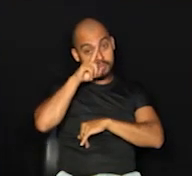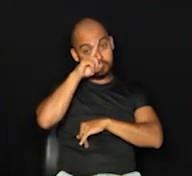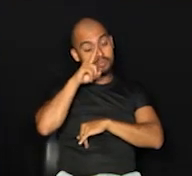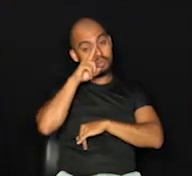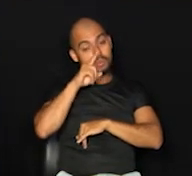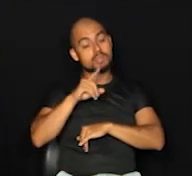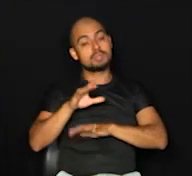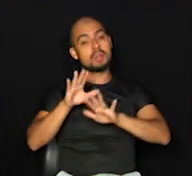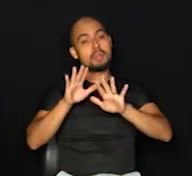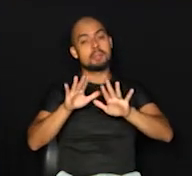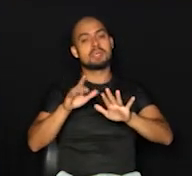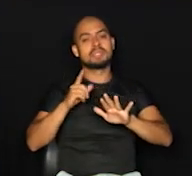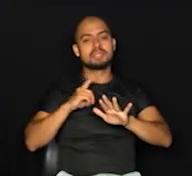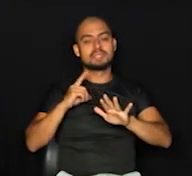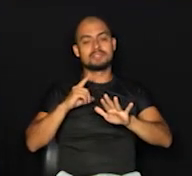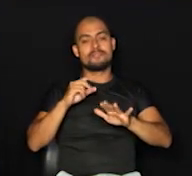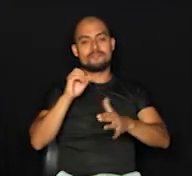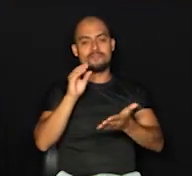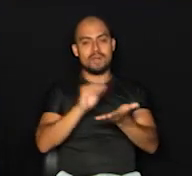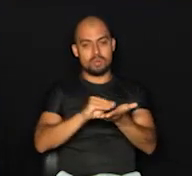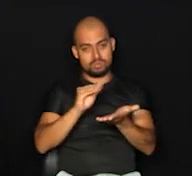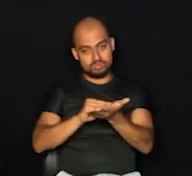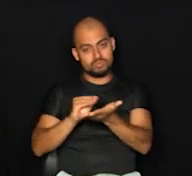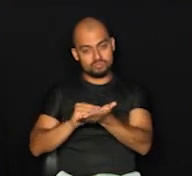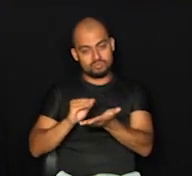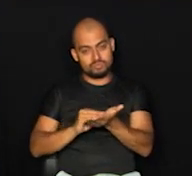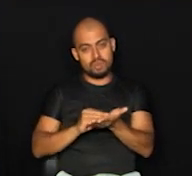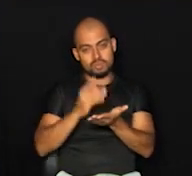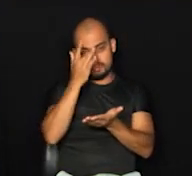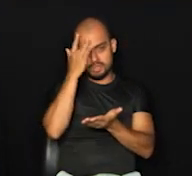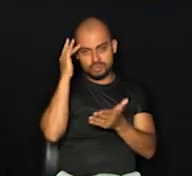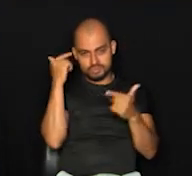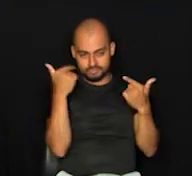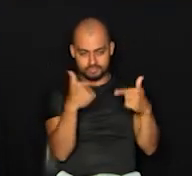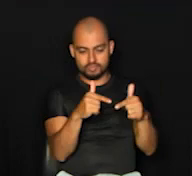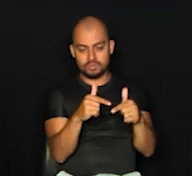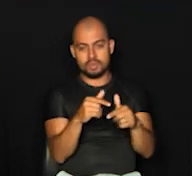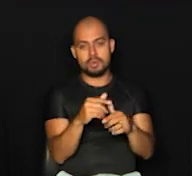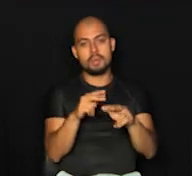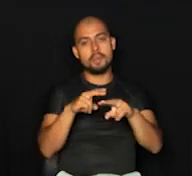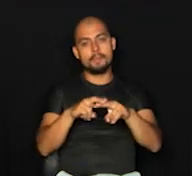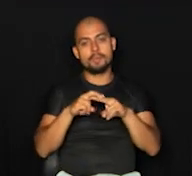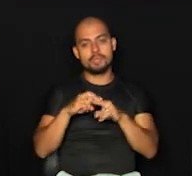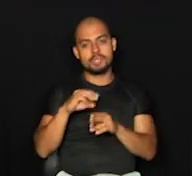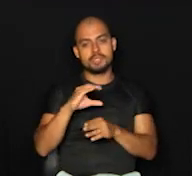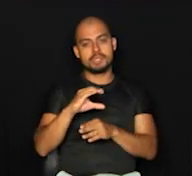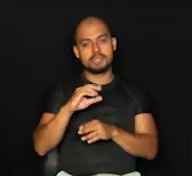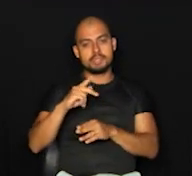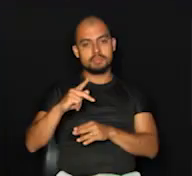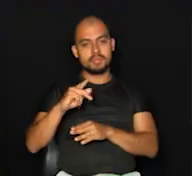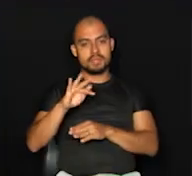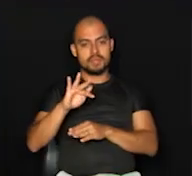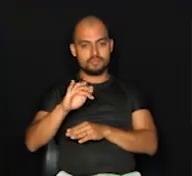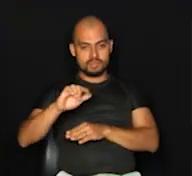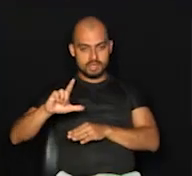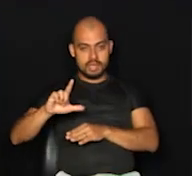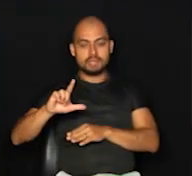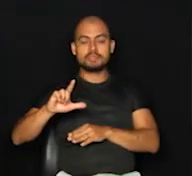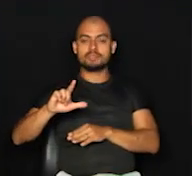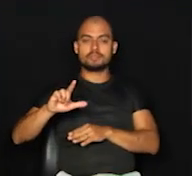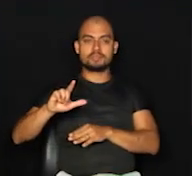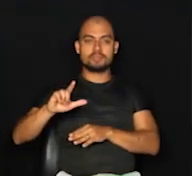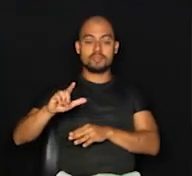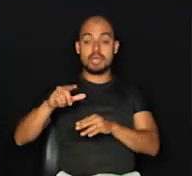essa lacuna no mercado. Por isso, essa oportunidade, e a CPFL lembra ainda que a participação no curso